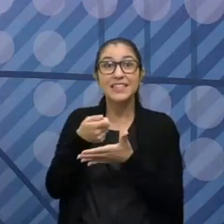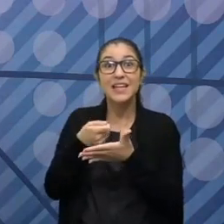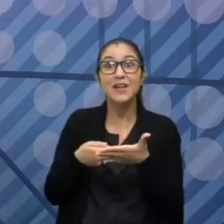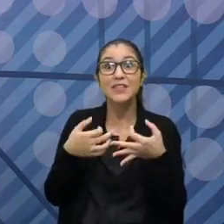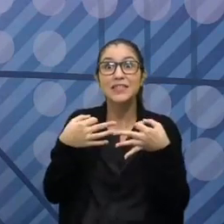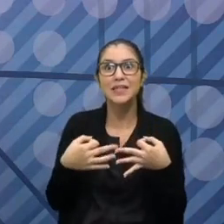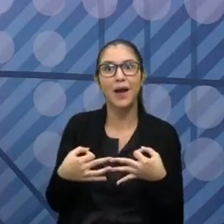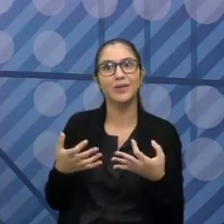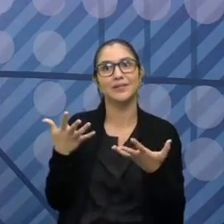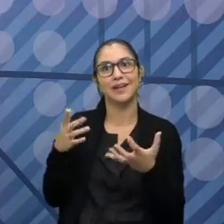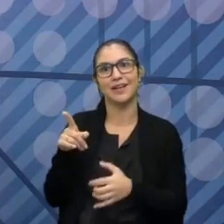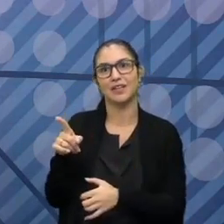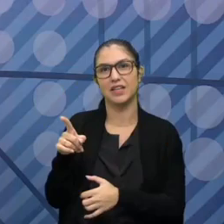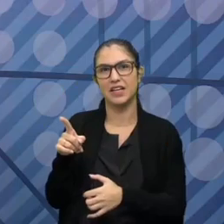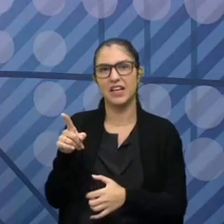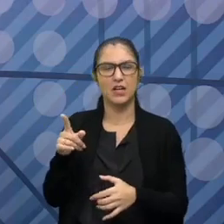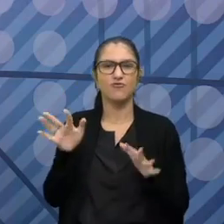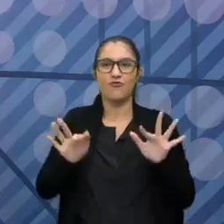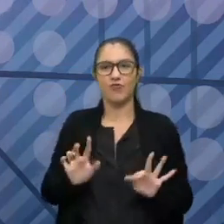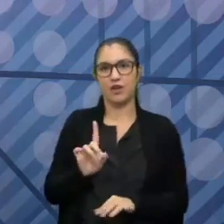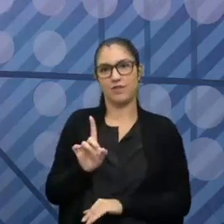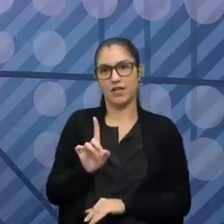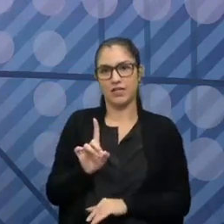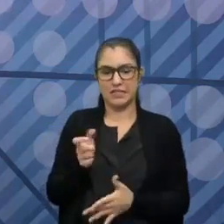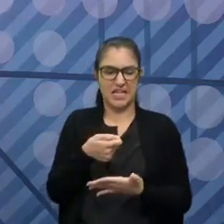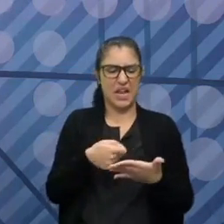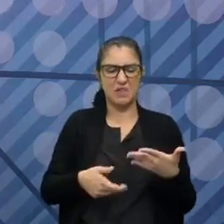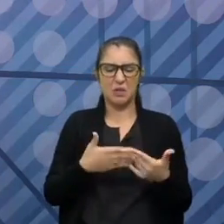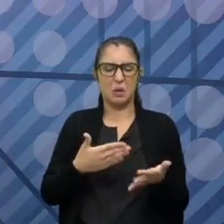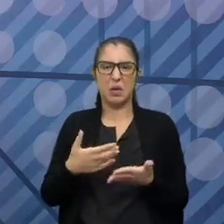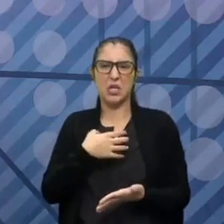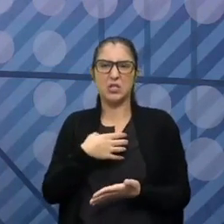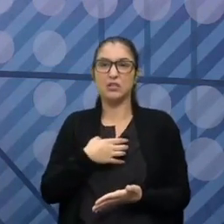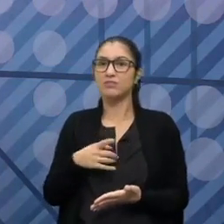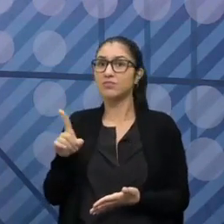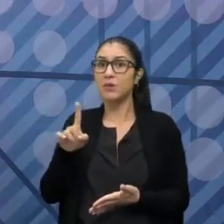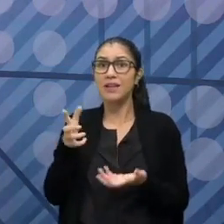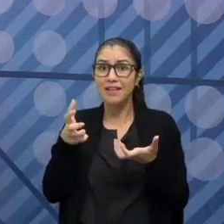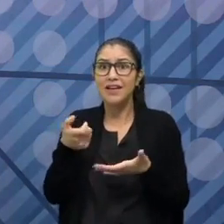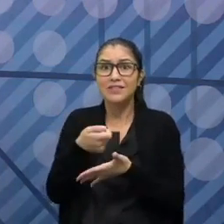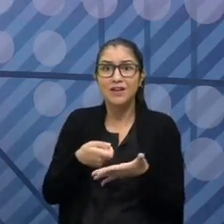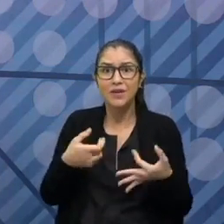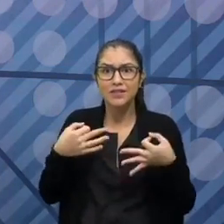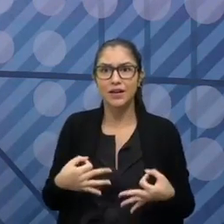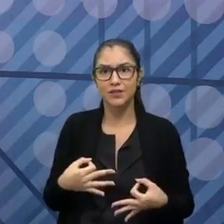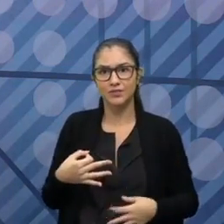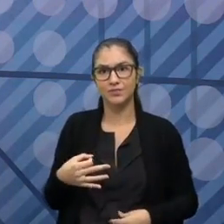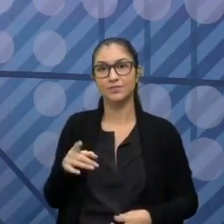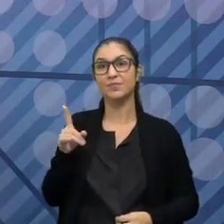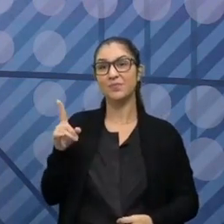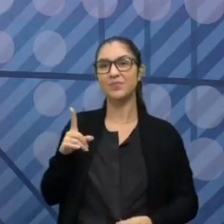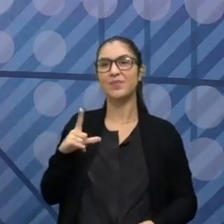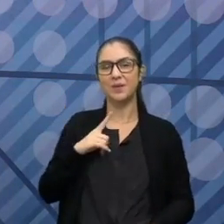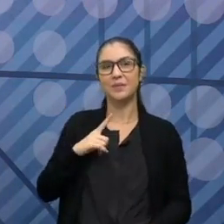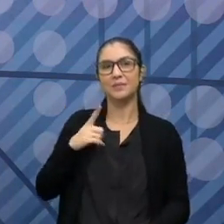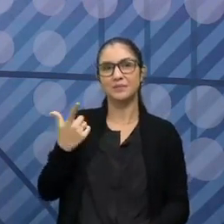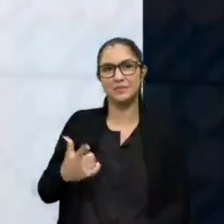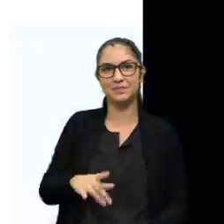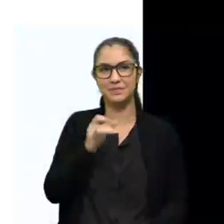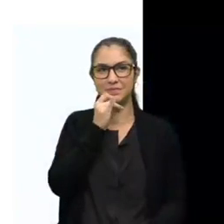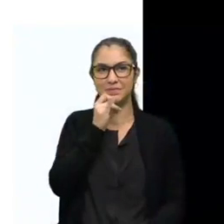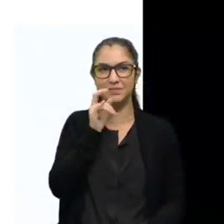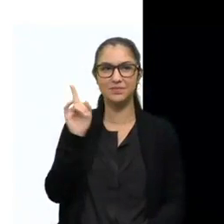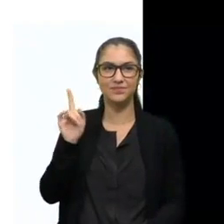escrever corretamente. Ele não fica feliz de escrever de qualquer jeito, não, ele quer escrever correto. E aí temos mais um exemplo, olha